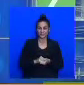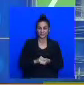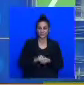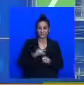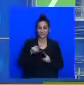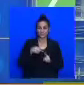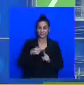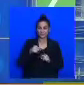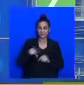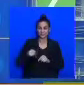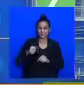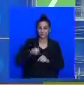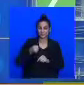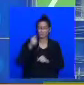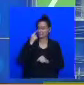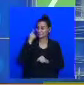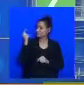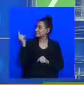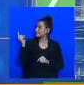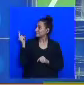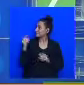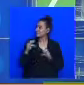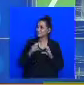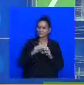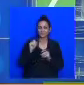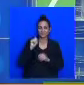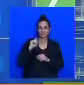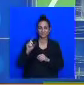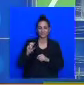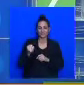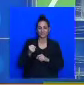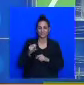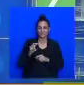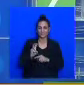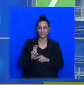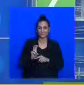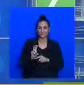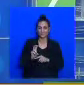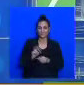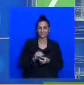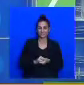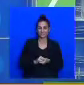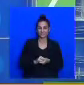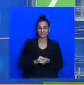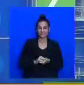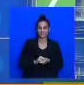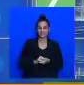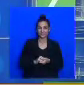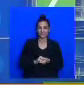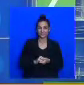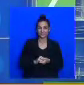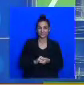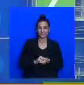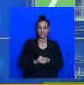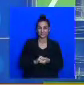Mais um número chegando. Bola azul, número 85. Azul, 85.